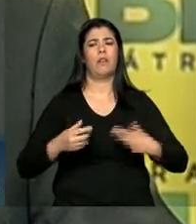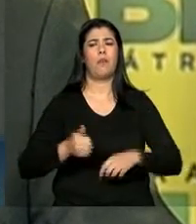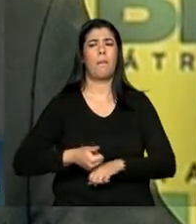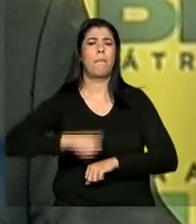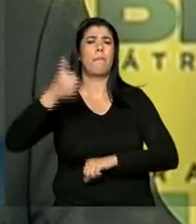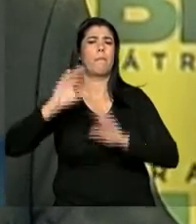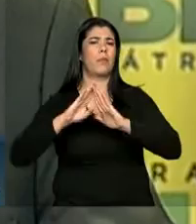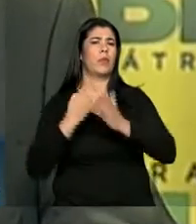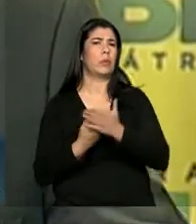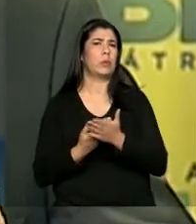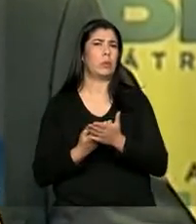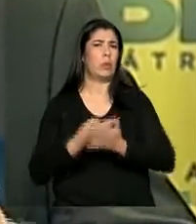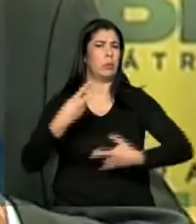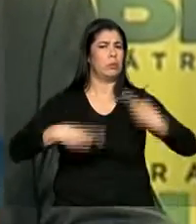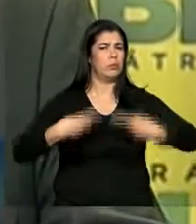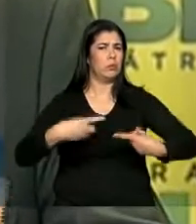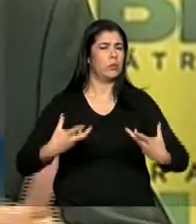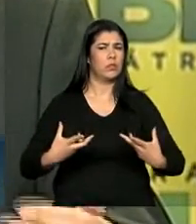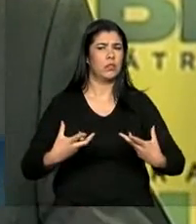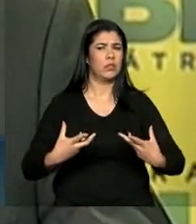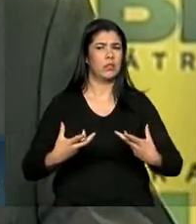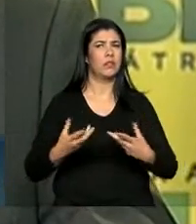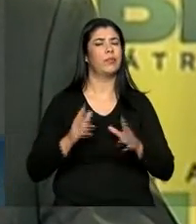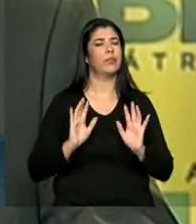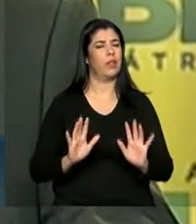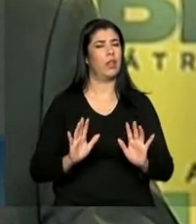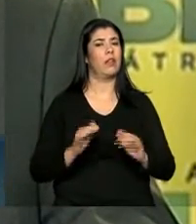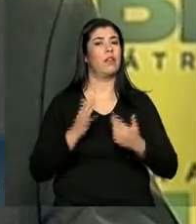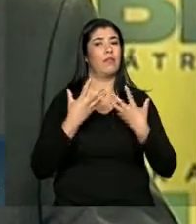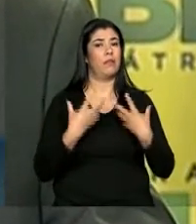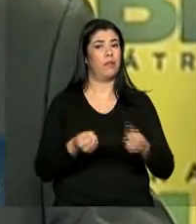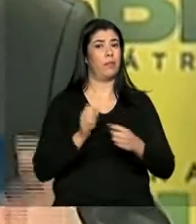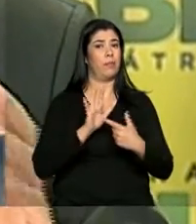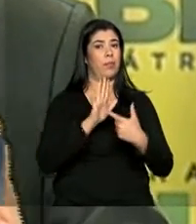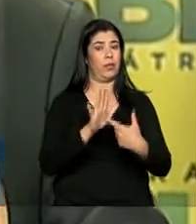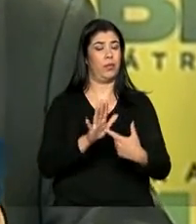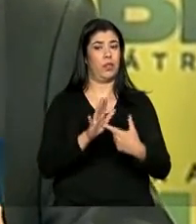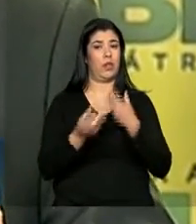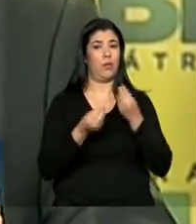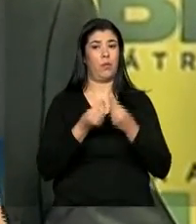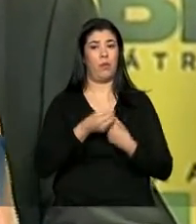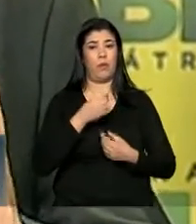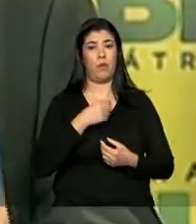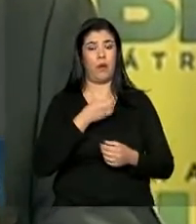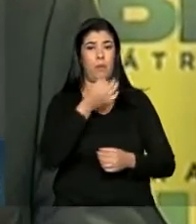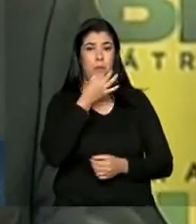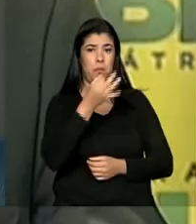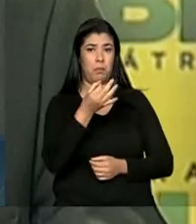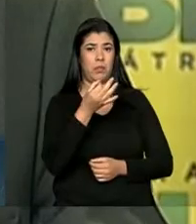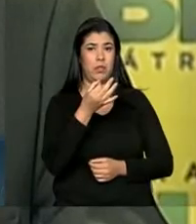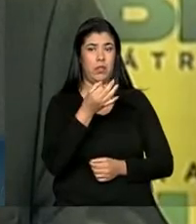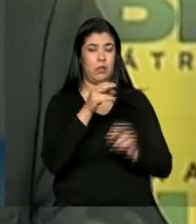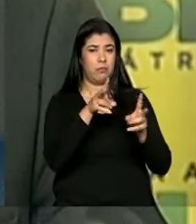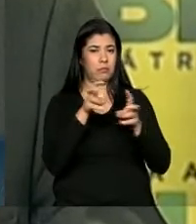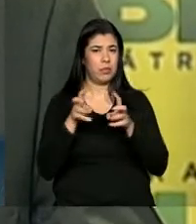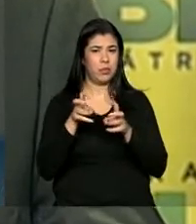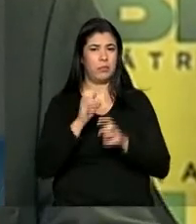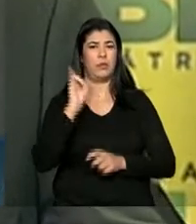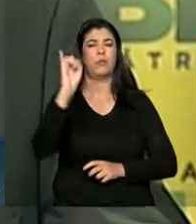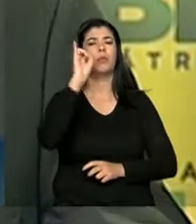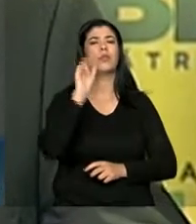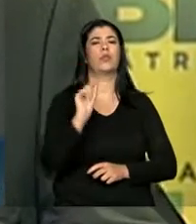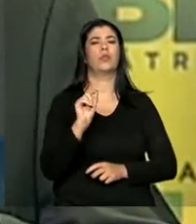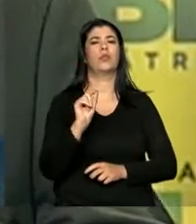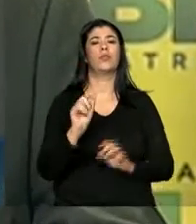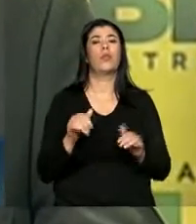escola. E vamos mostrar essa visão. Para isso, foi importante decidir qual